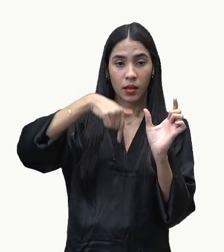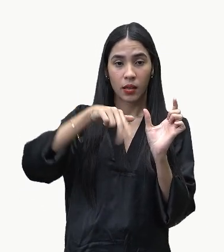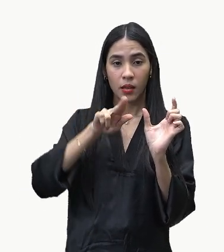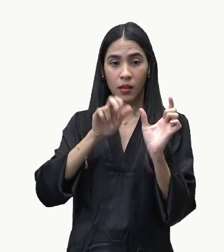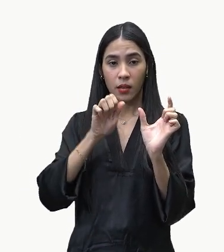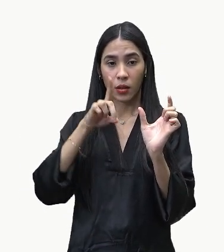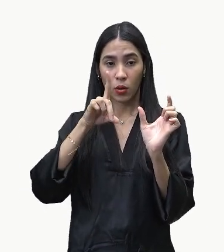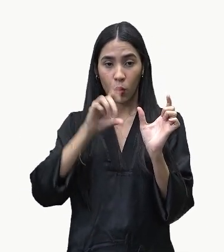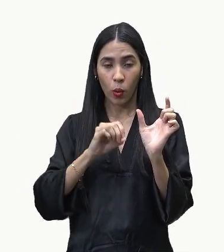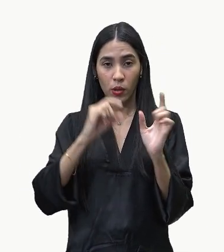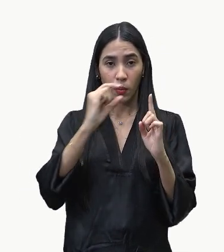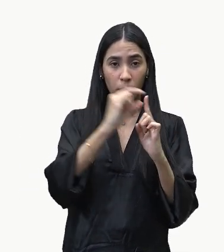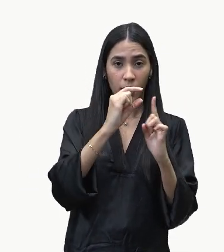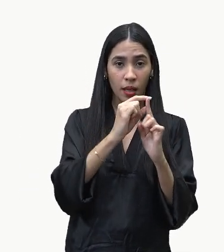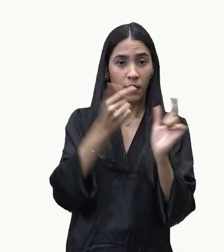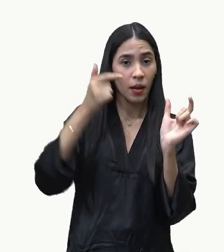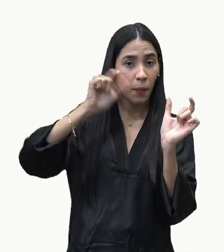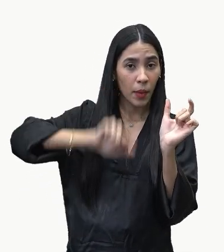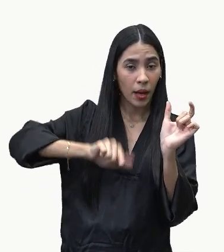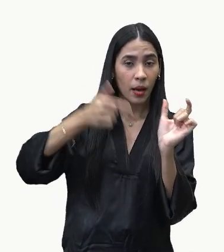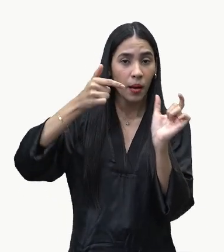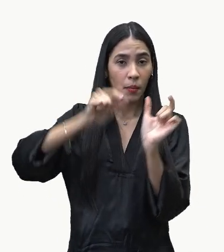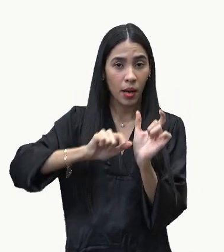início de cada verso. Quando.